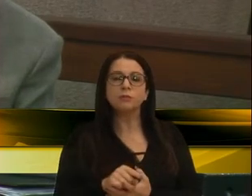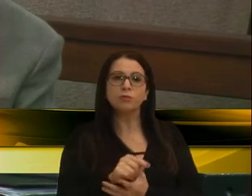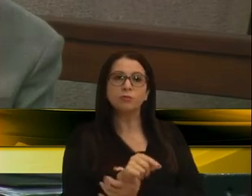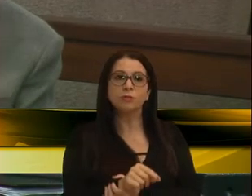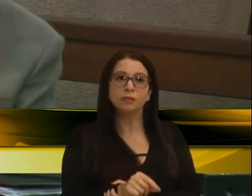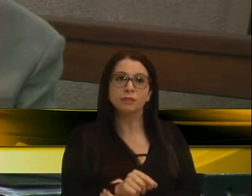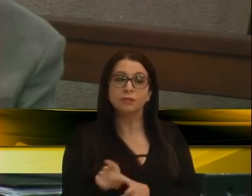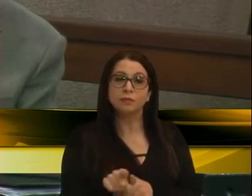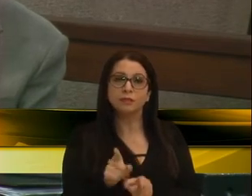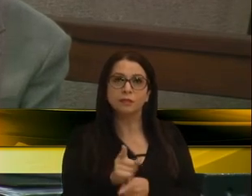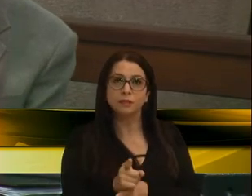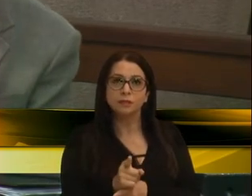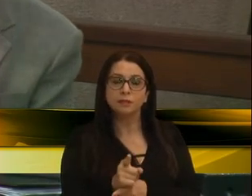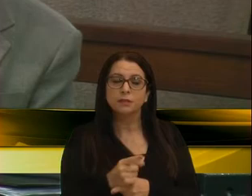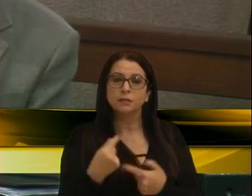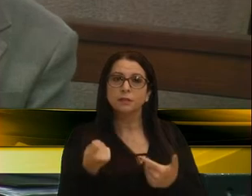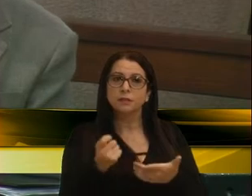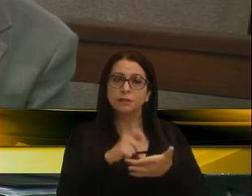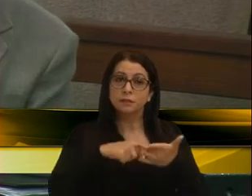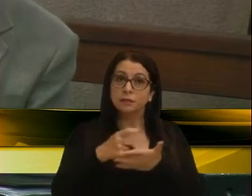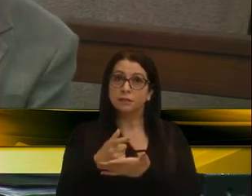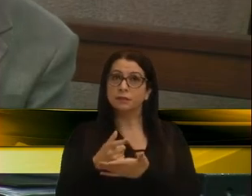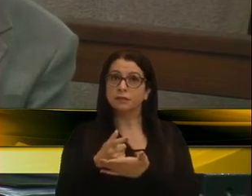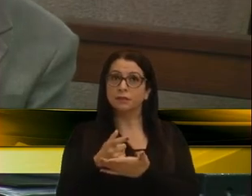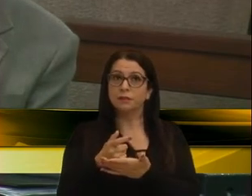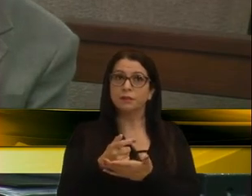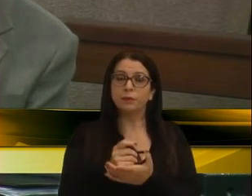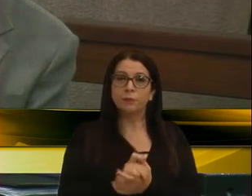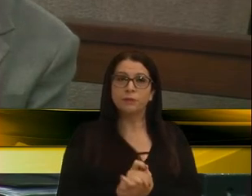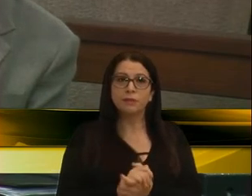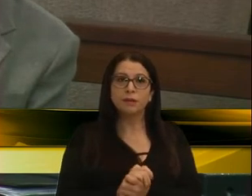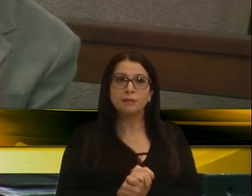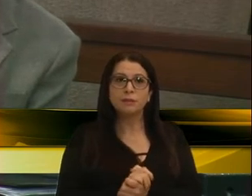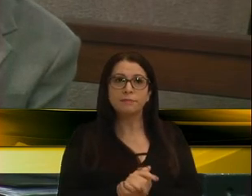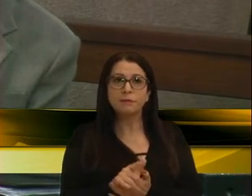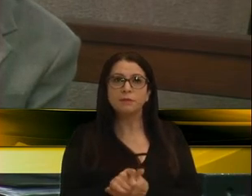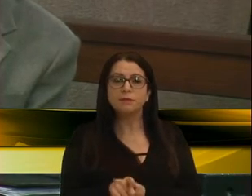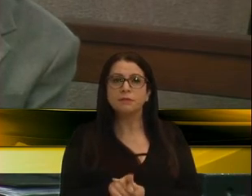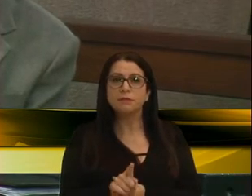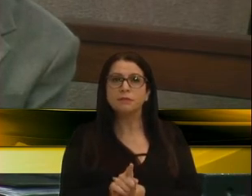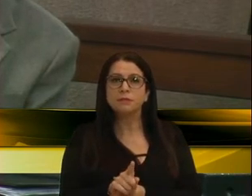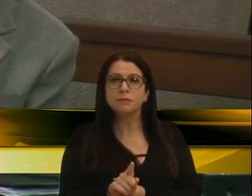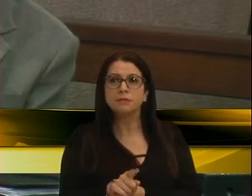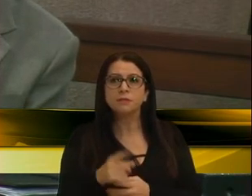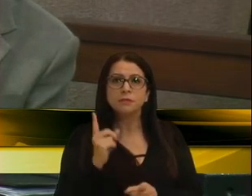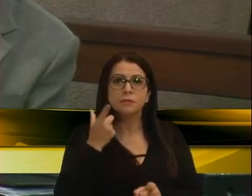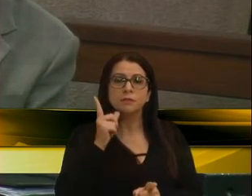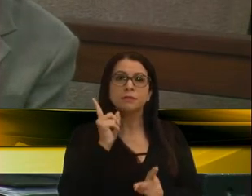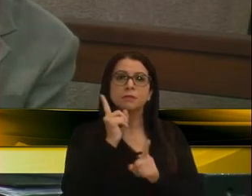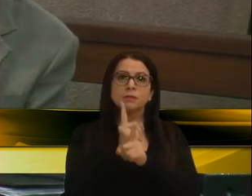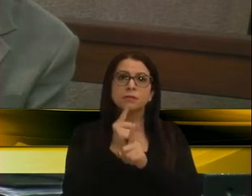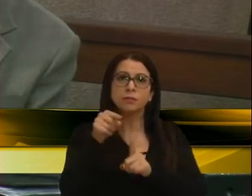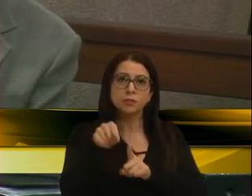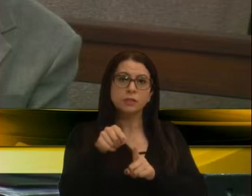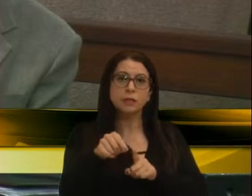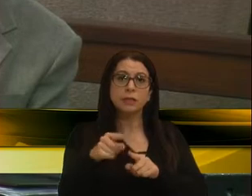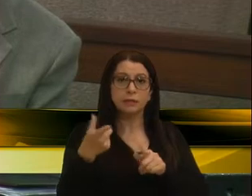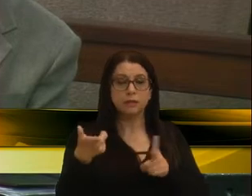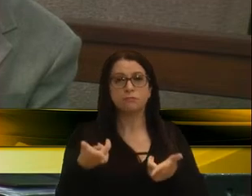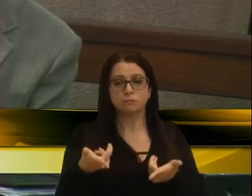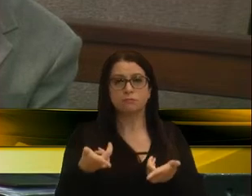os custos trabalhistas. Então, eu vejo muita dificuldade para se conseguir chegar neste